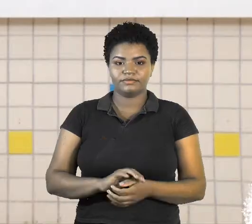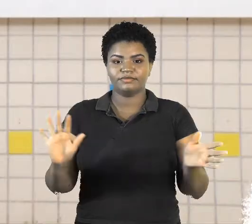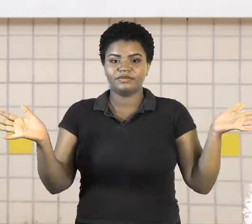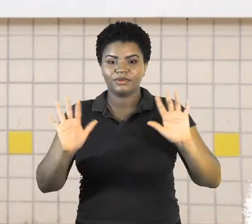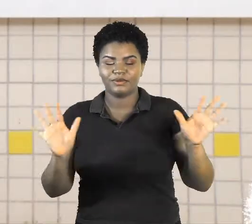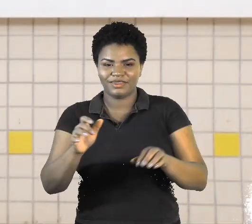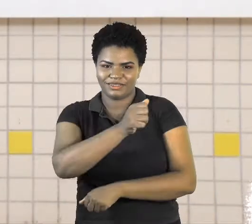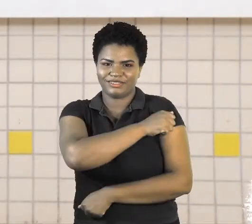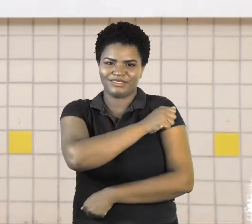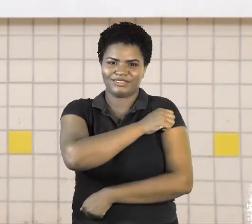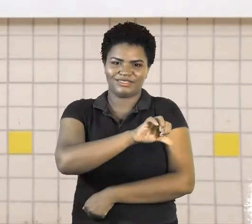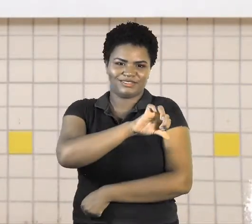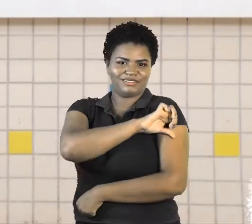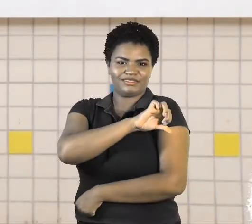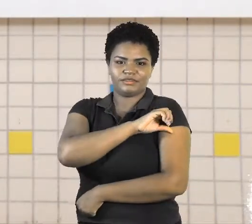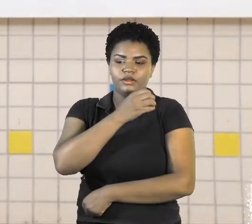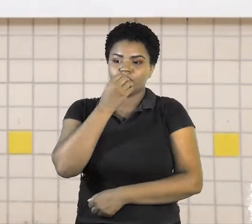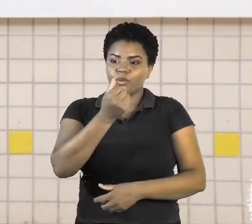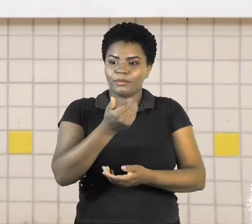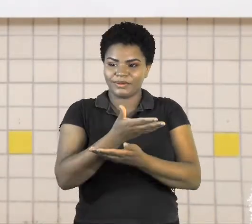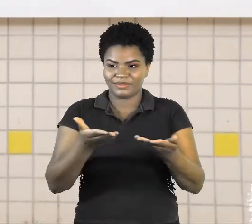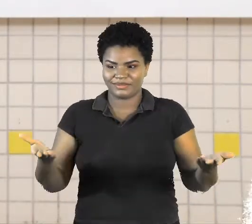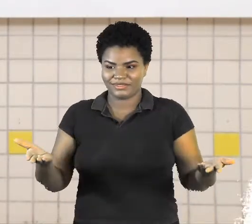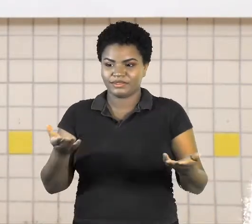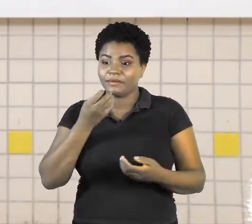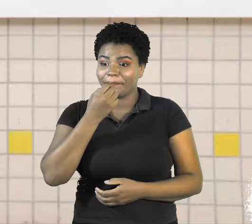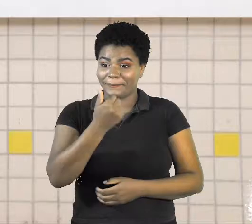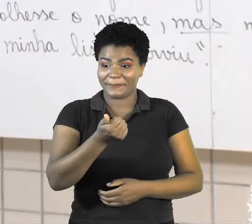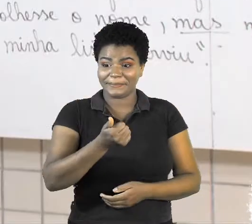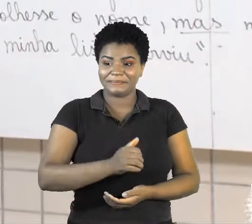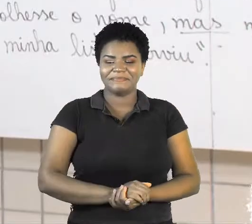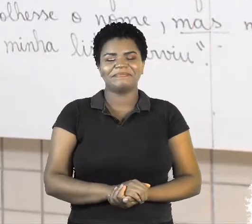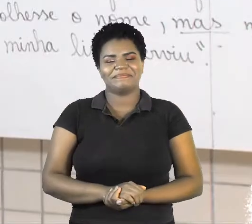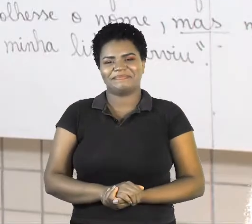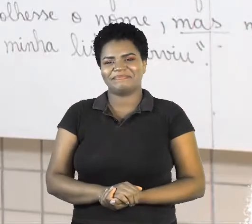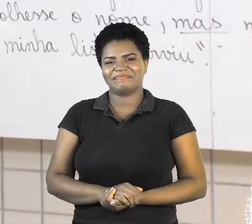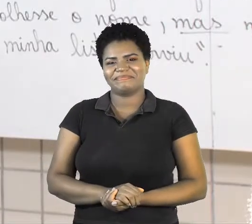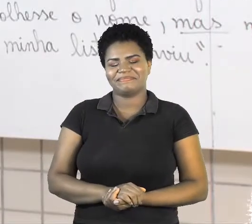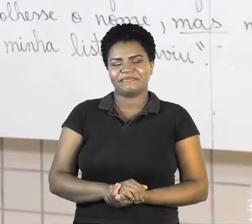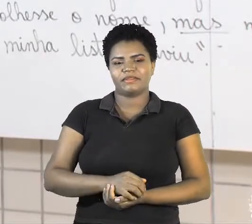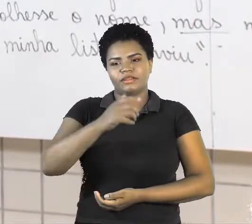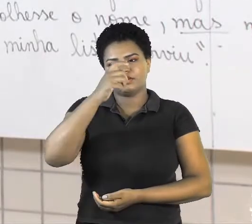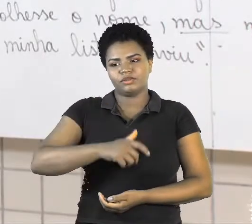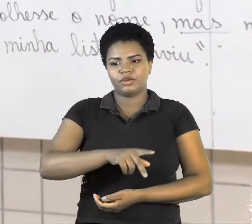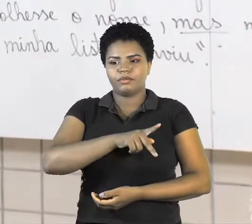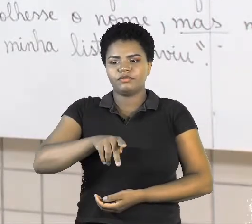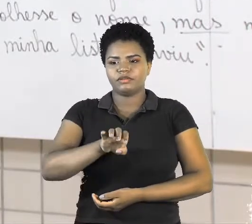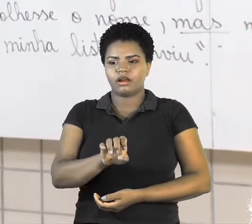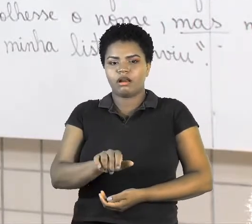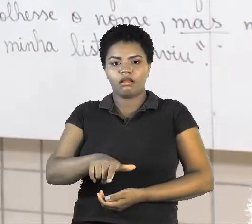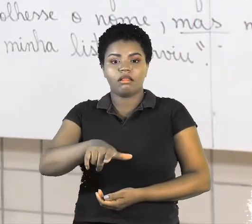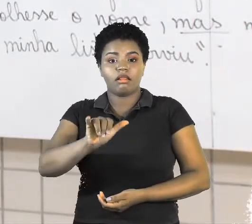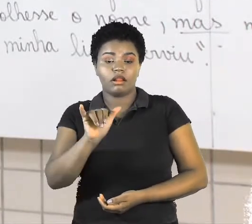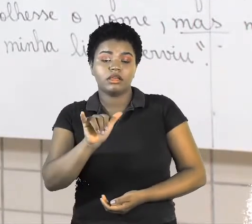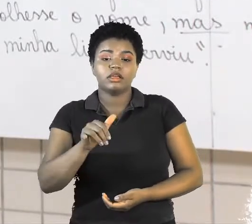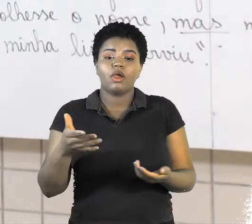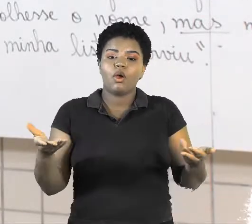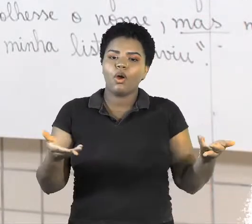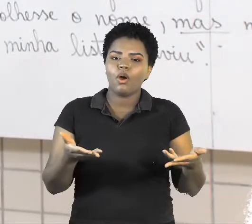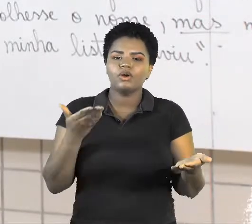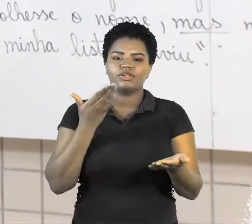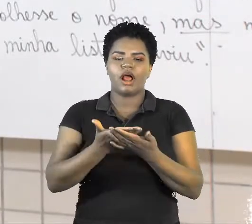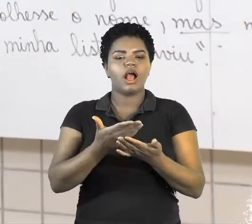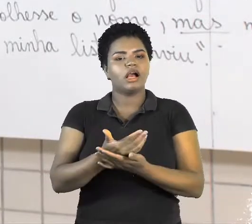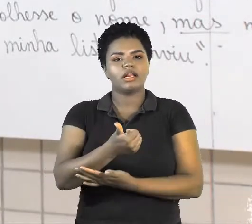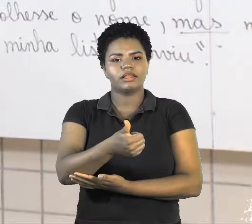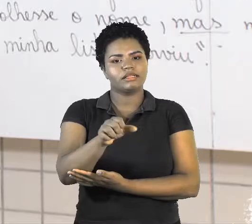Olá, estudantes do nono ano, como vocês estão? Tudo bem? Eu sou a professora Lida Paixão e hoje é a nossa